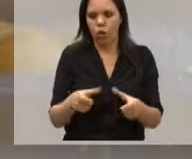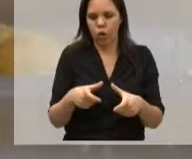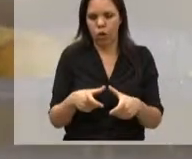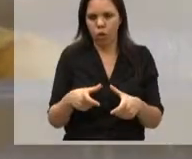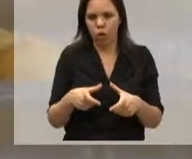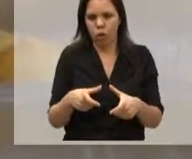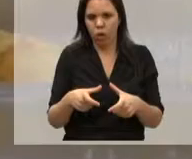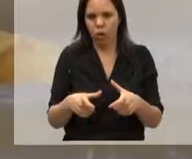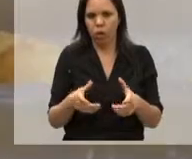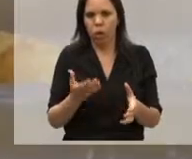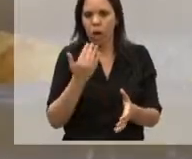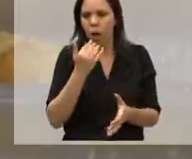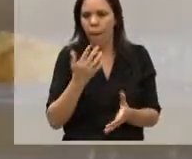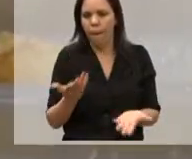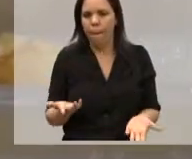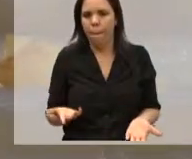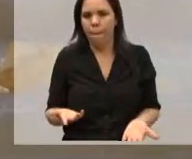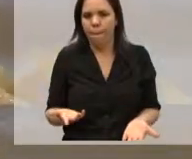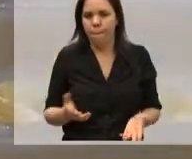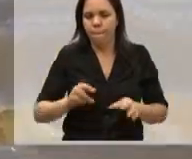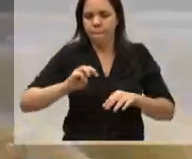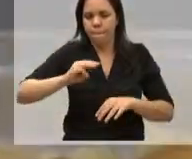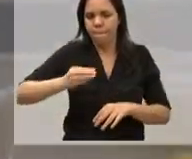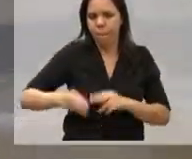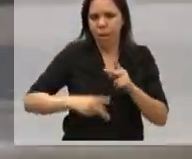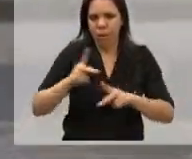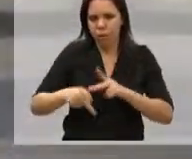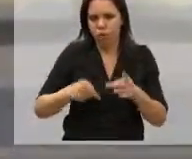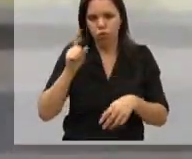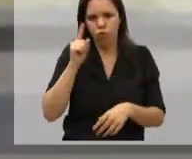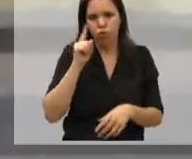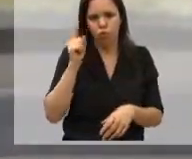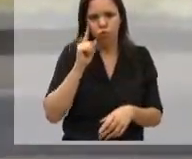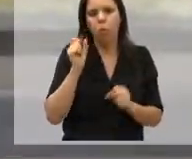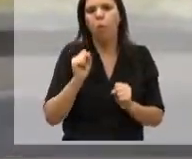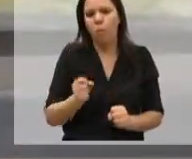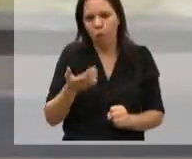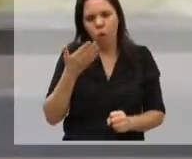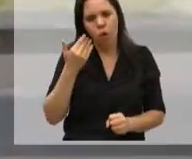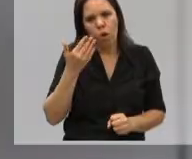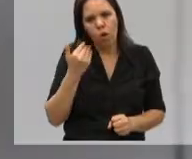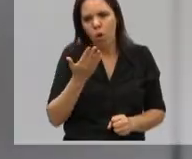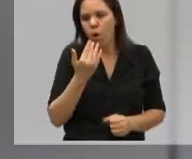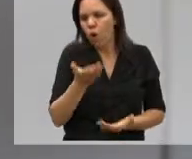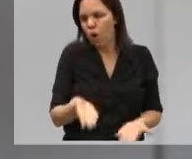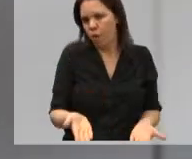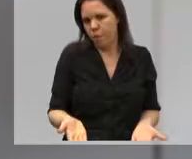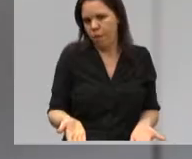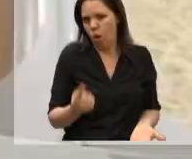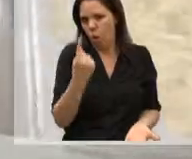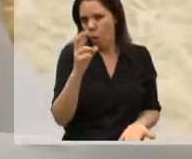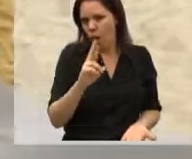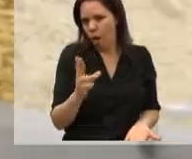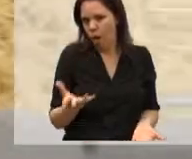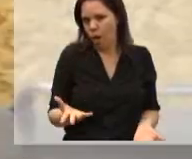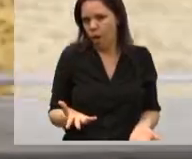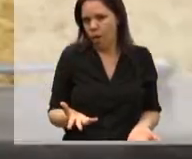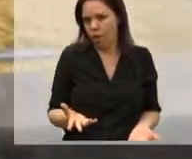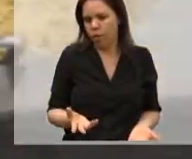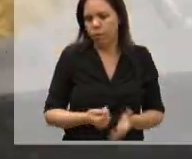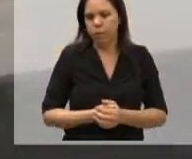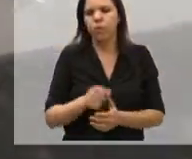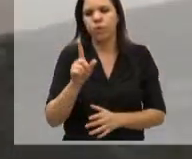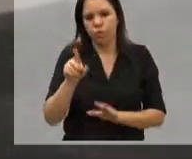Prato e milhares de pessoas todos os dias pudessem e podem usufruir dessa iniciativa. Eu acho que isso faz parte do quê? Um